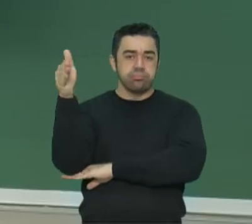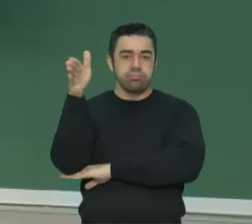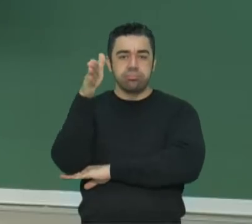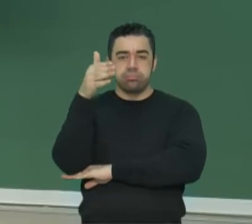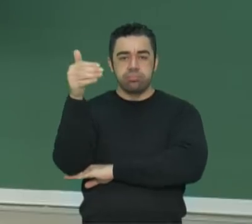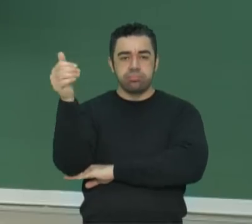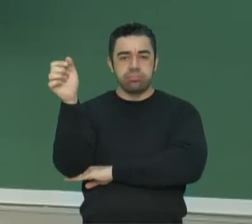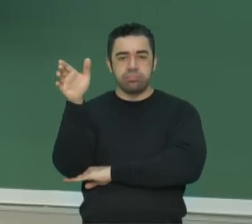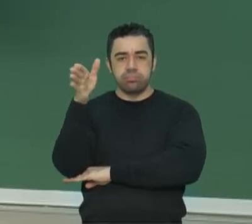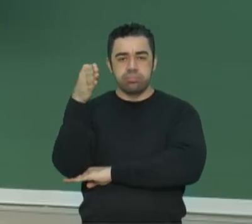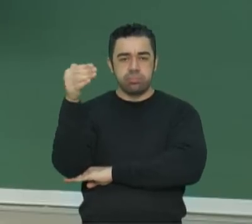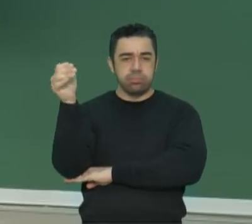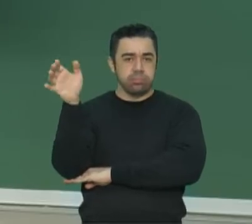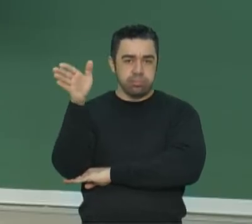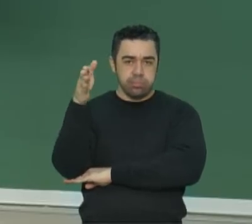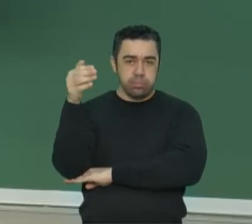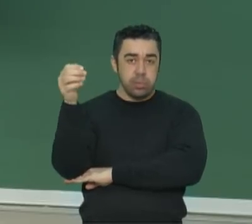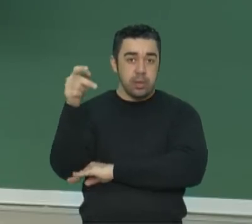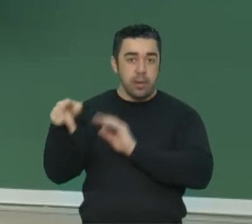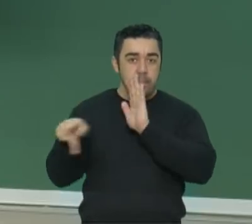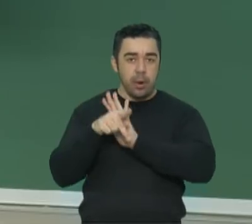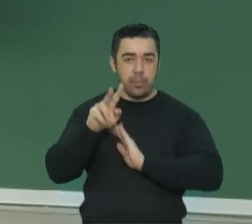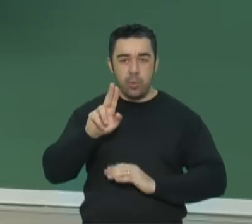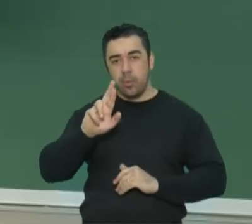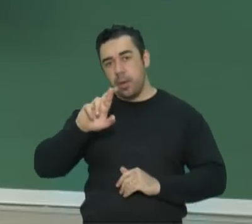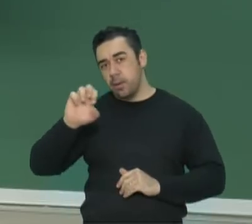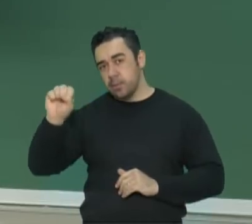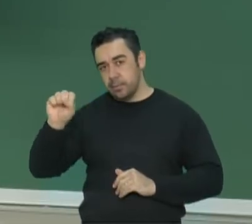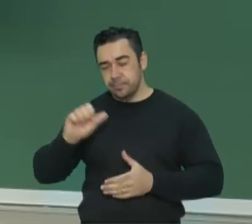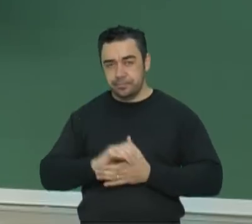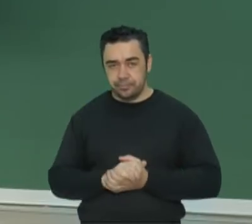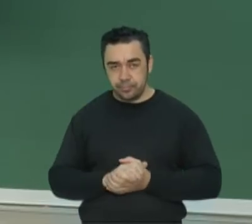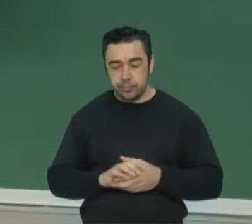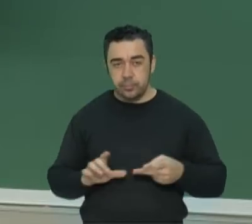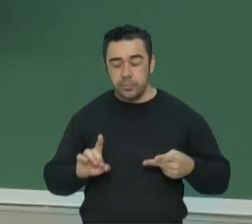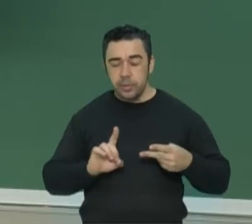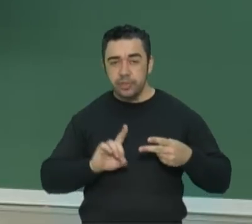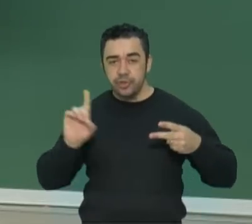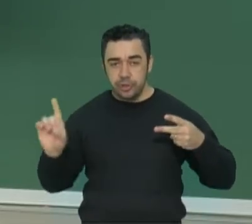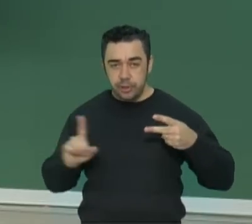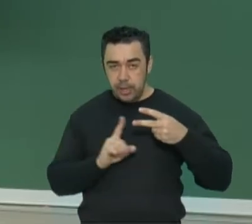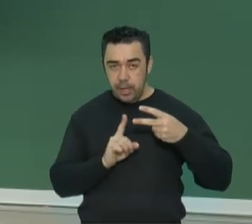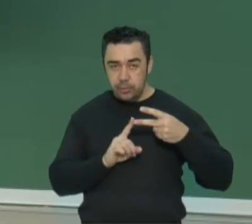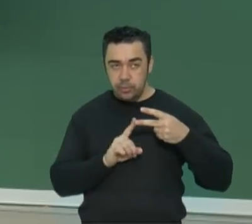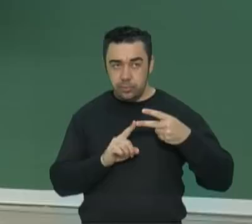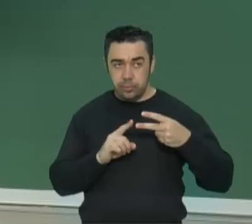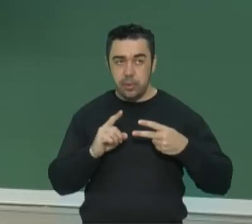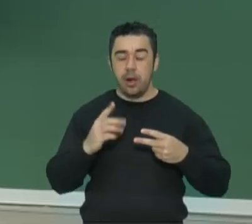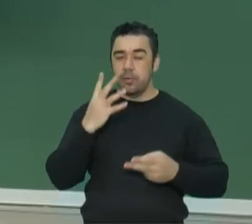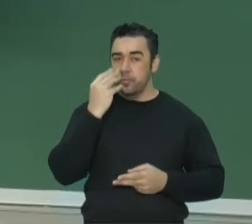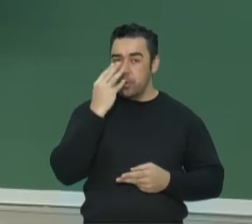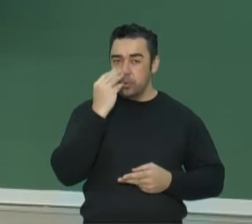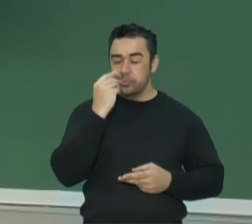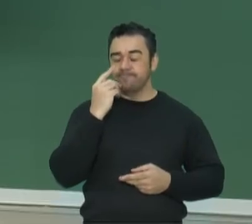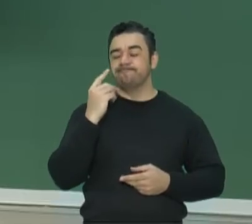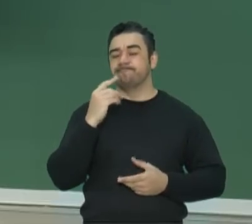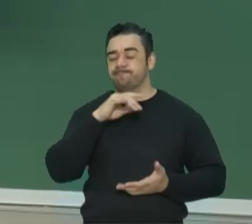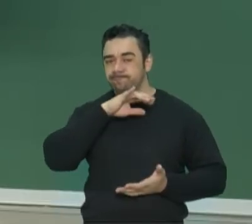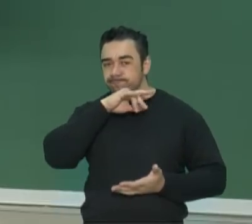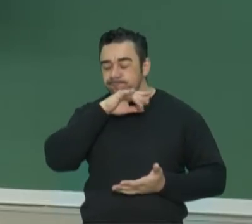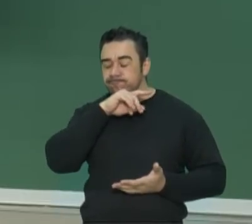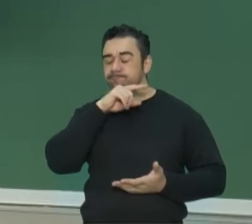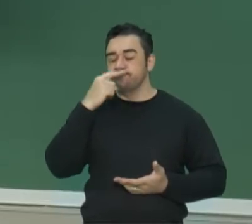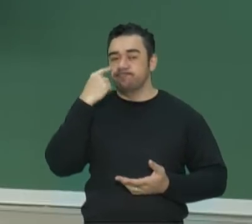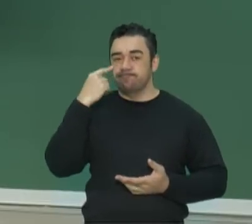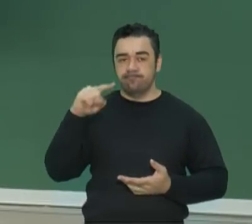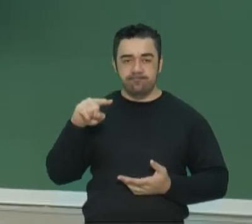poder político na Alemanha com a bandeira da União Soviética. Do lado direito, 2 imagens terríveis do fim da Segunda Guerra